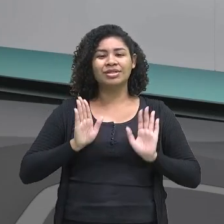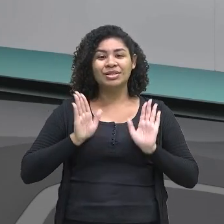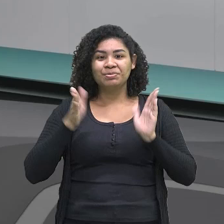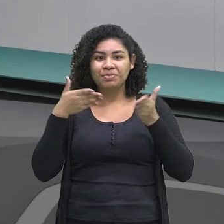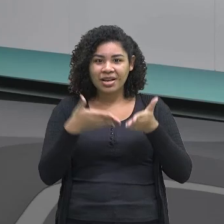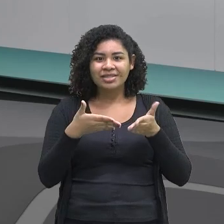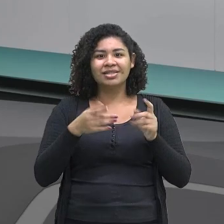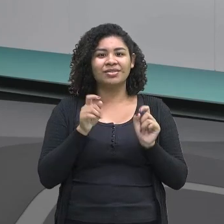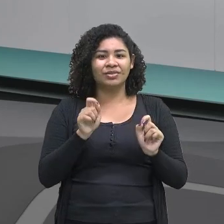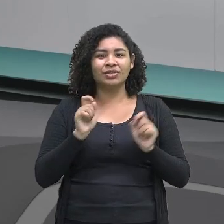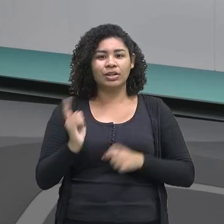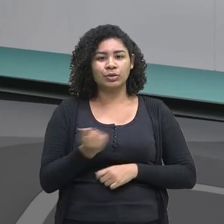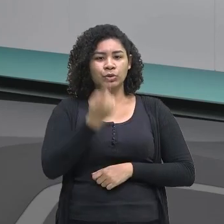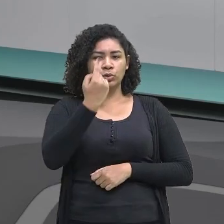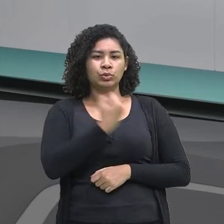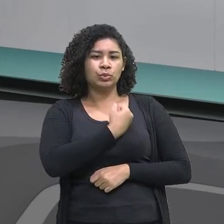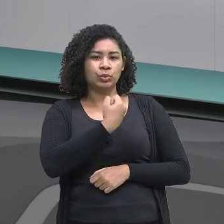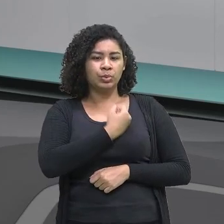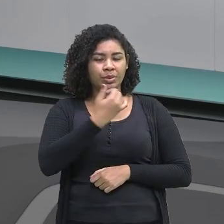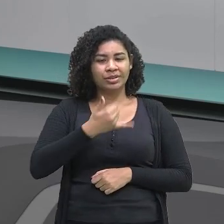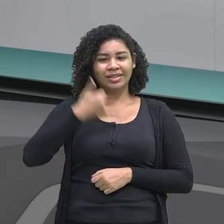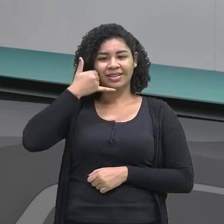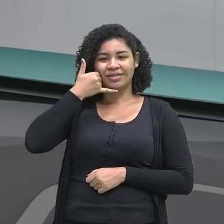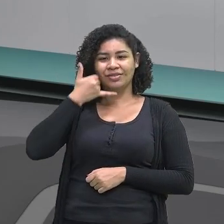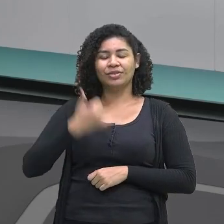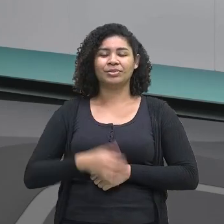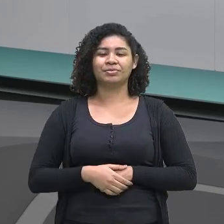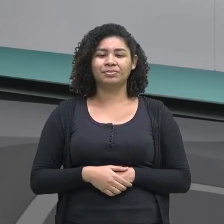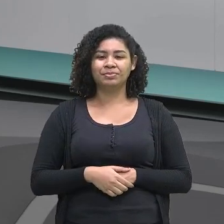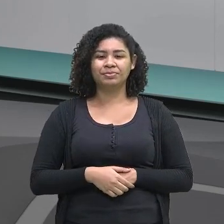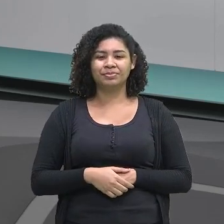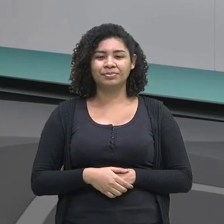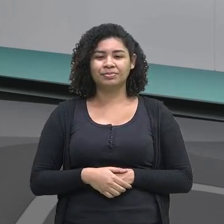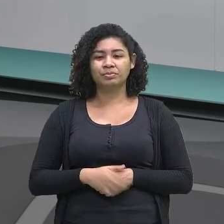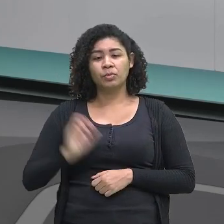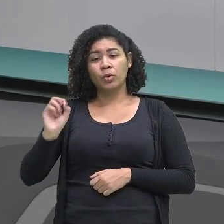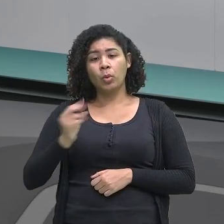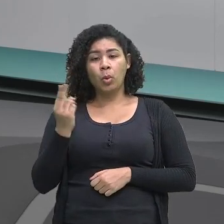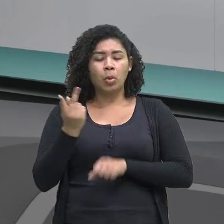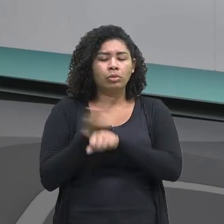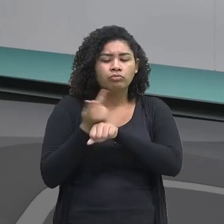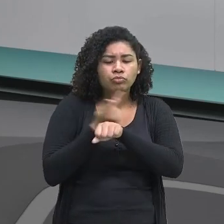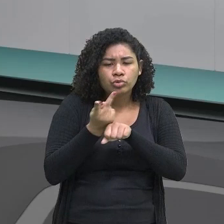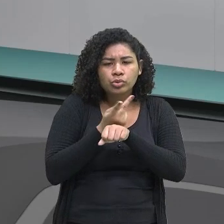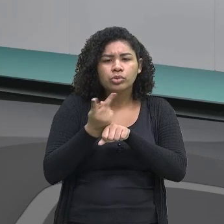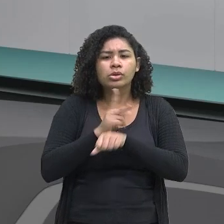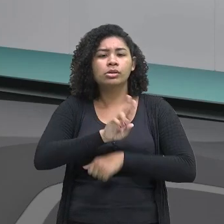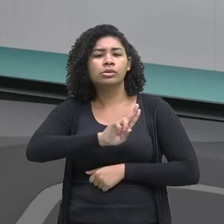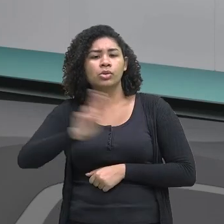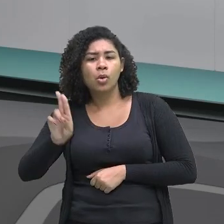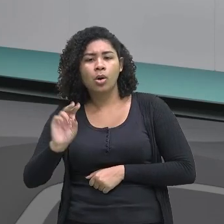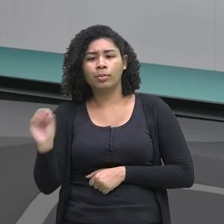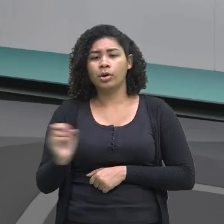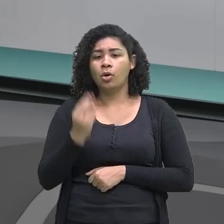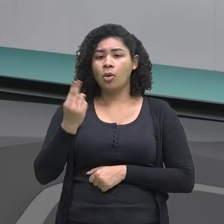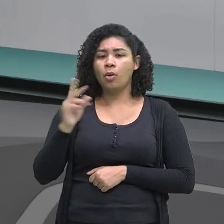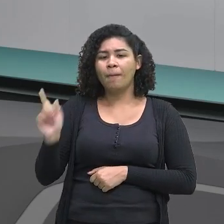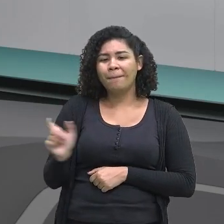específicas de um número de telefone numa lista, um nome, uma palavra no